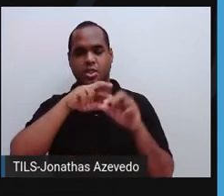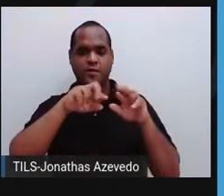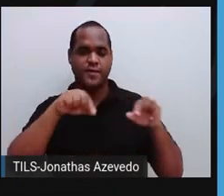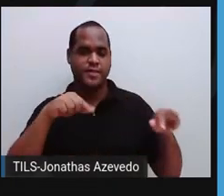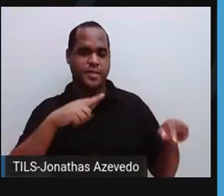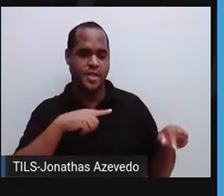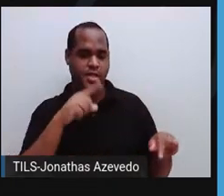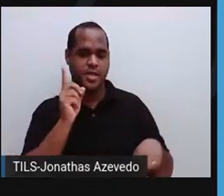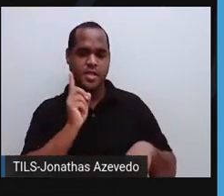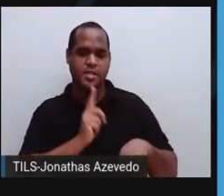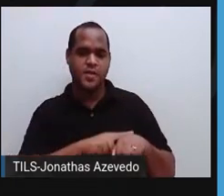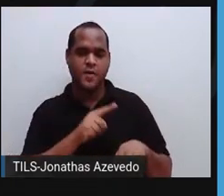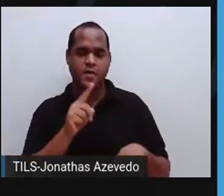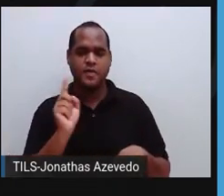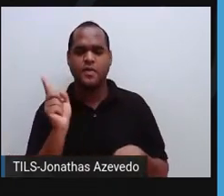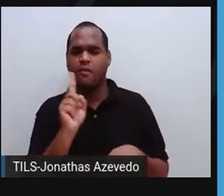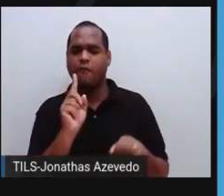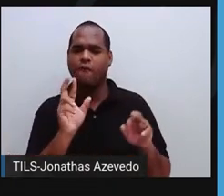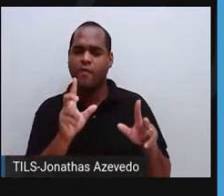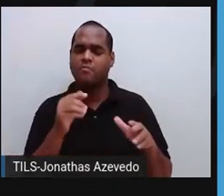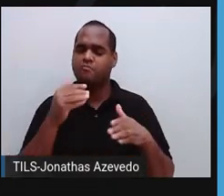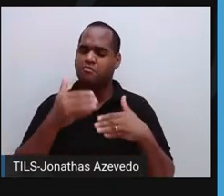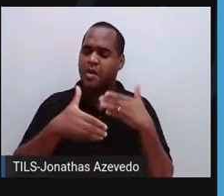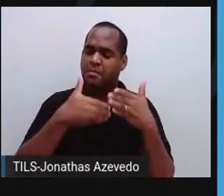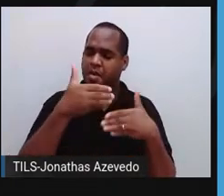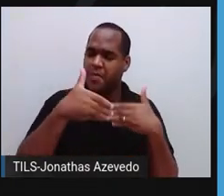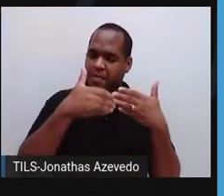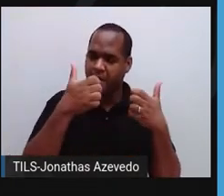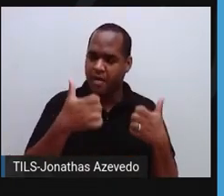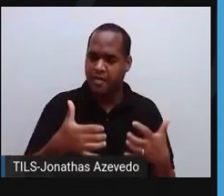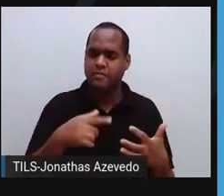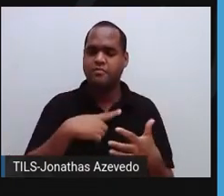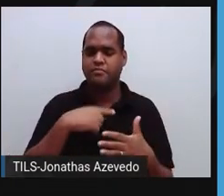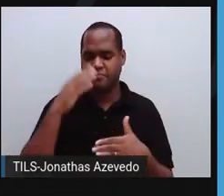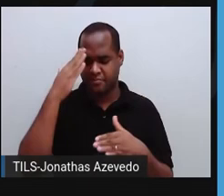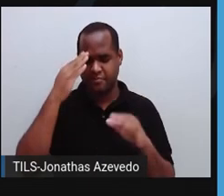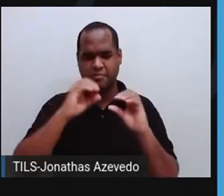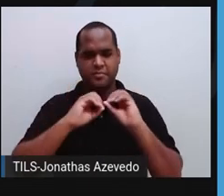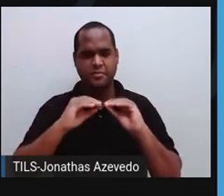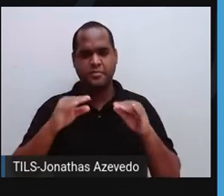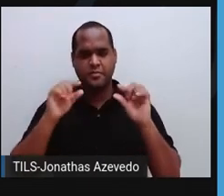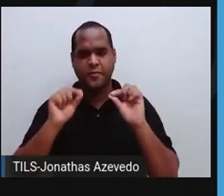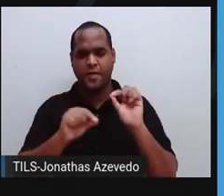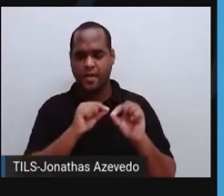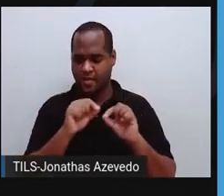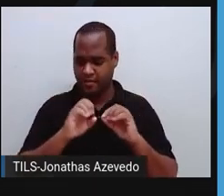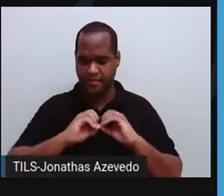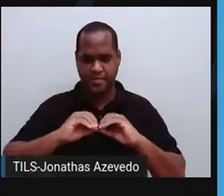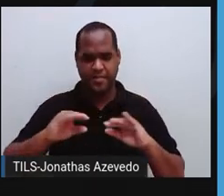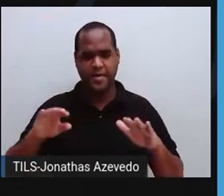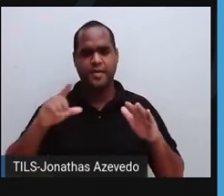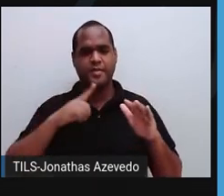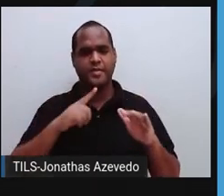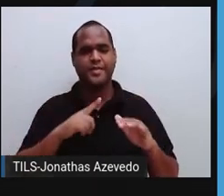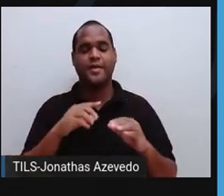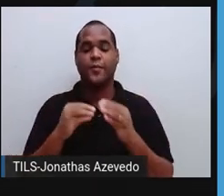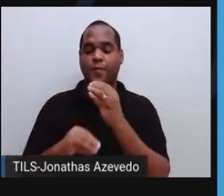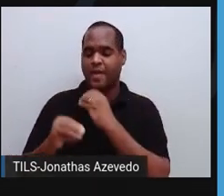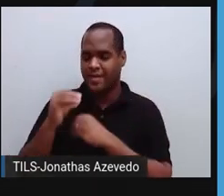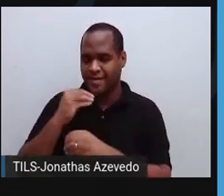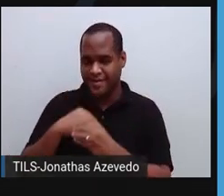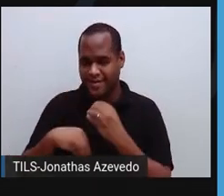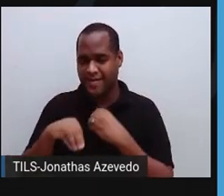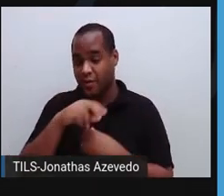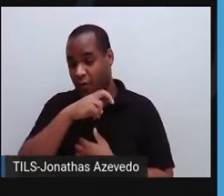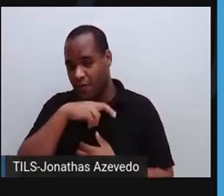morria de imediato. Ele morria um pouco mais à frente. E é claro, essa jararaca se deslocava até lá e se alimentava. Agora você